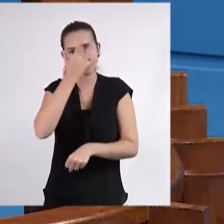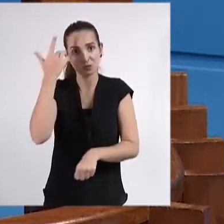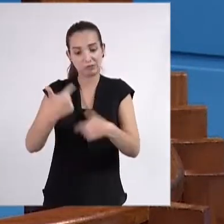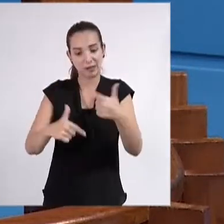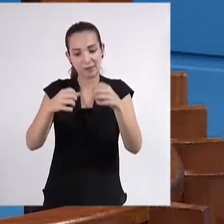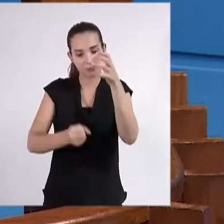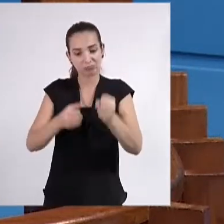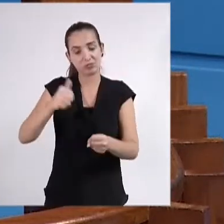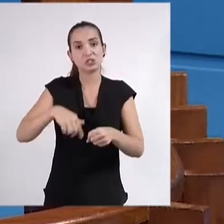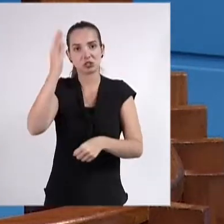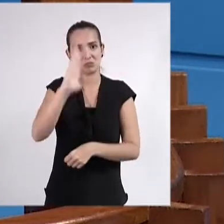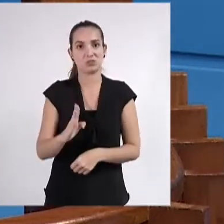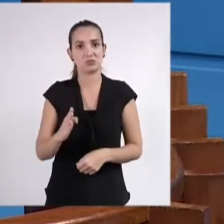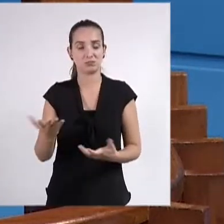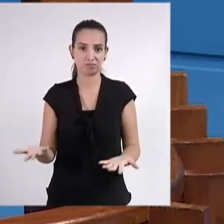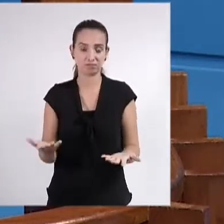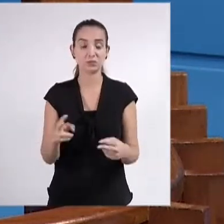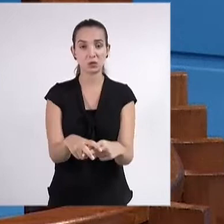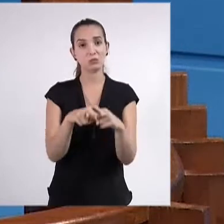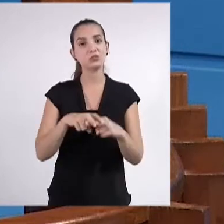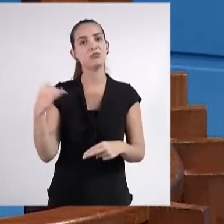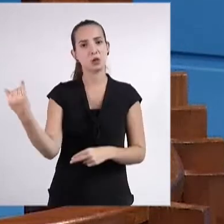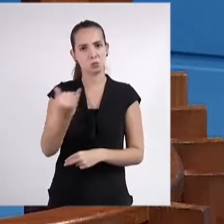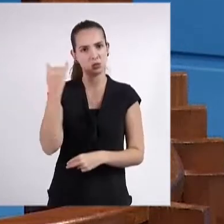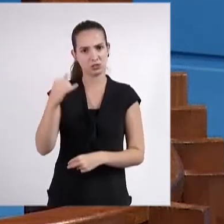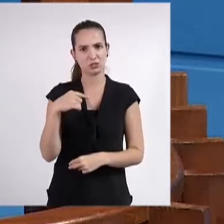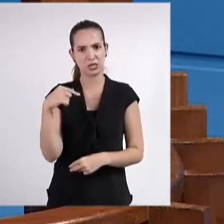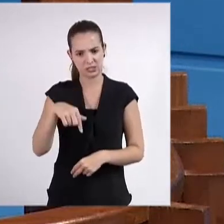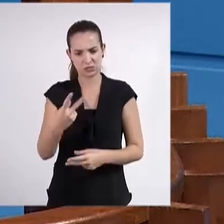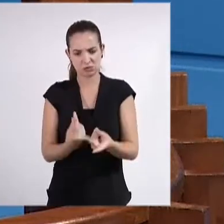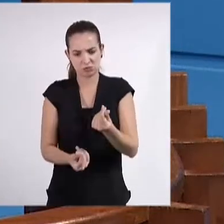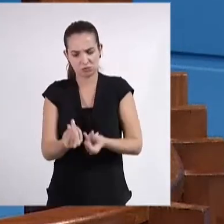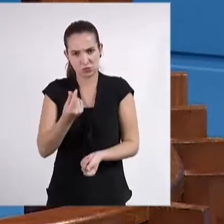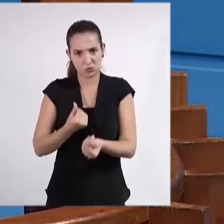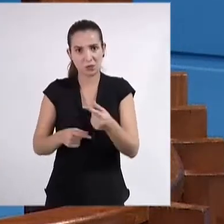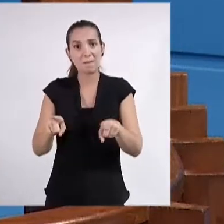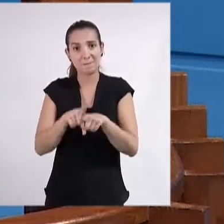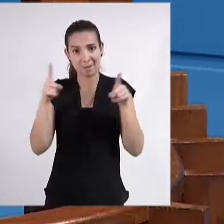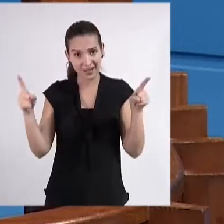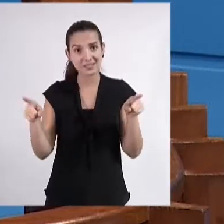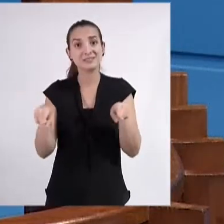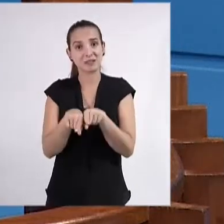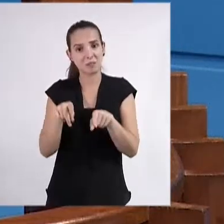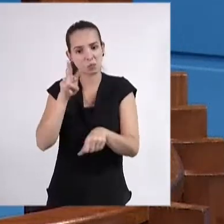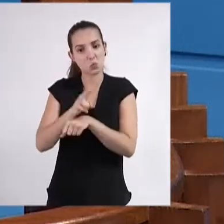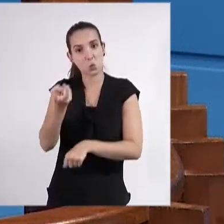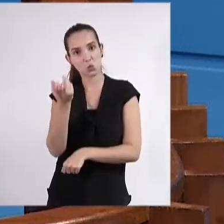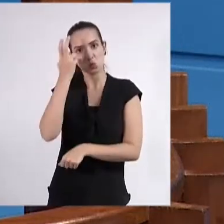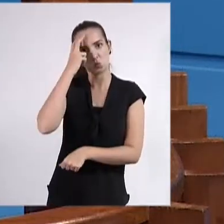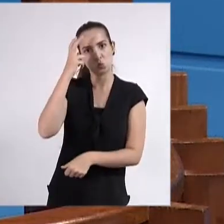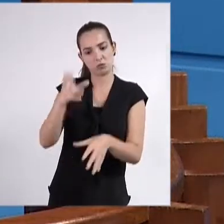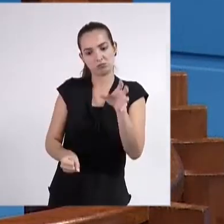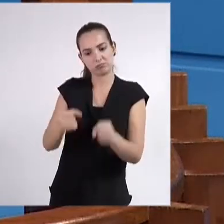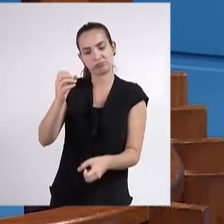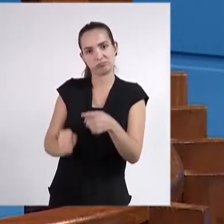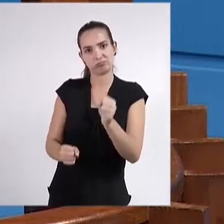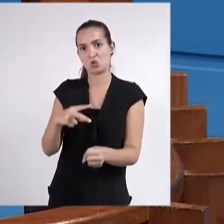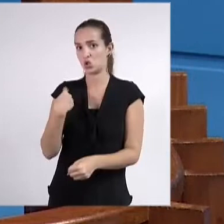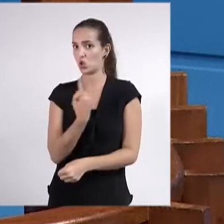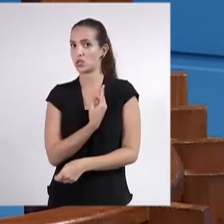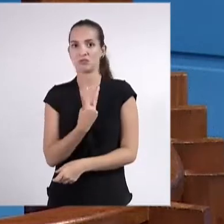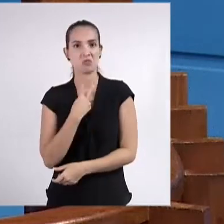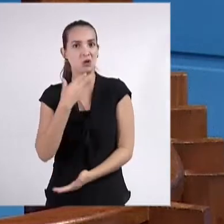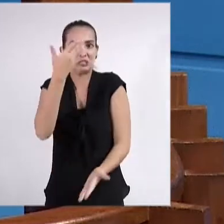político do Brasil. Então, aqui a importância não só é econômica, mas a importância cultural de perdermos grande